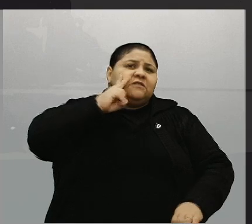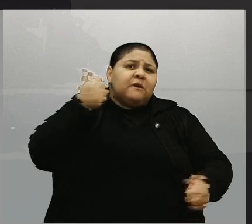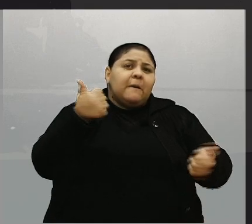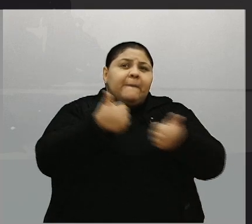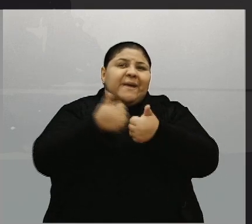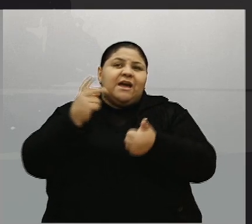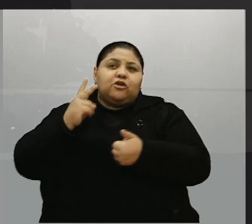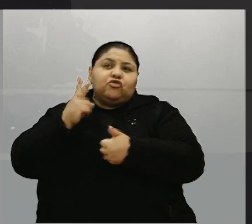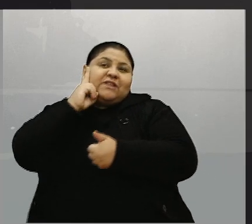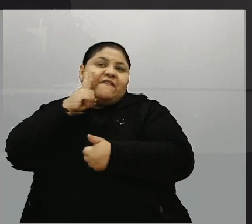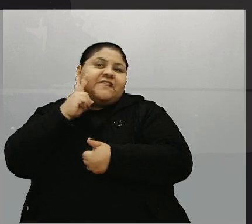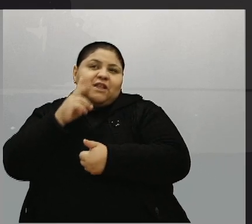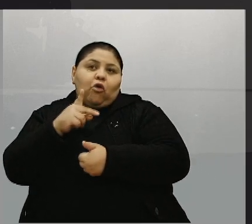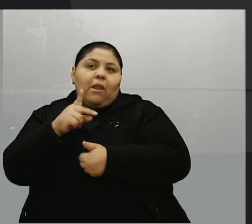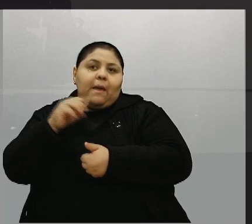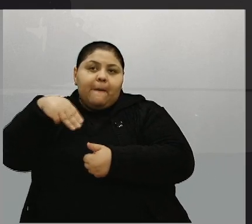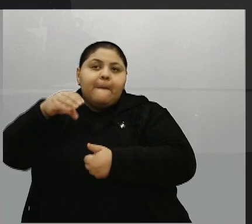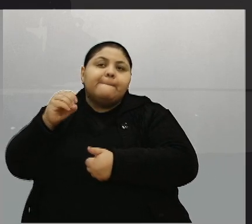Motter. Ali, ó.